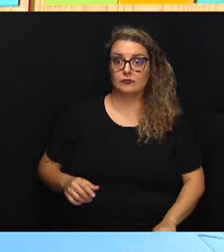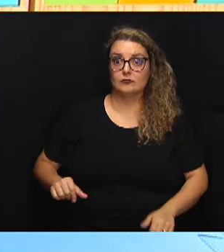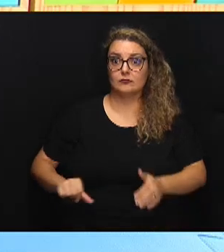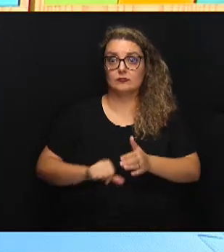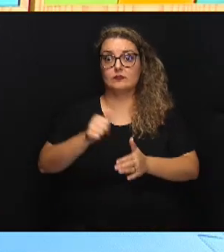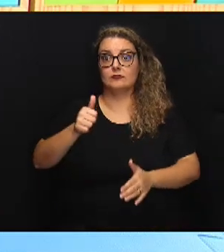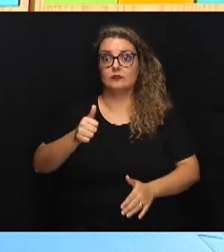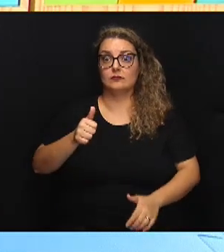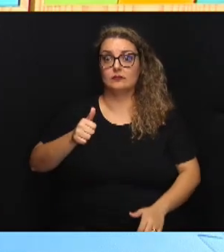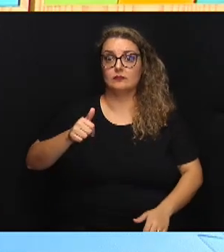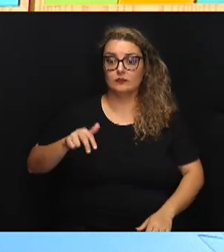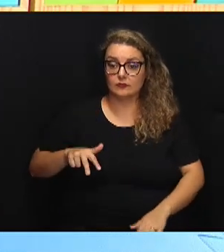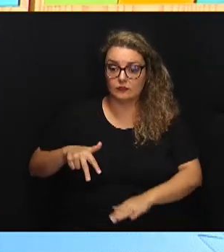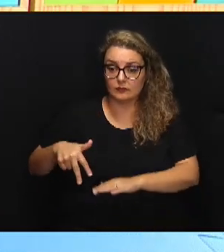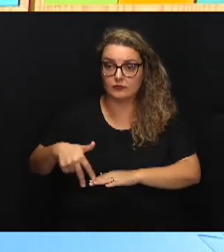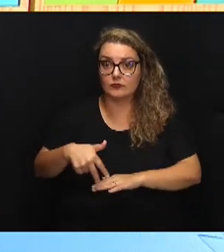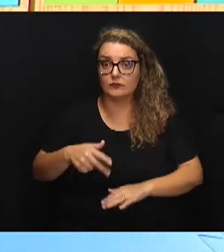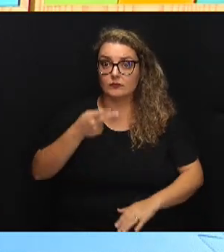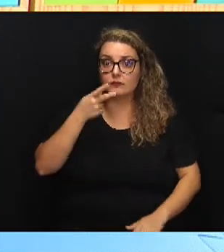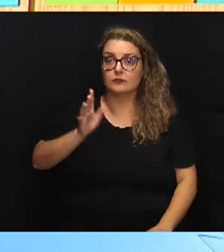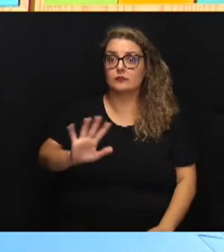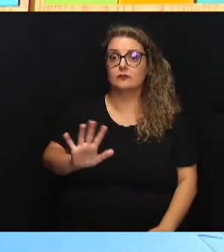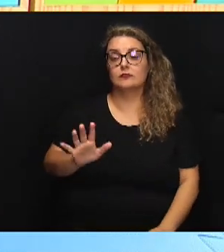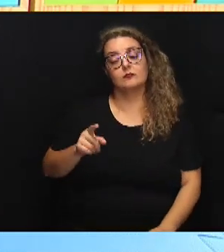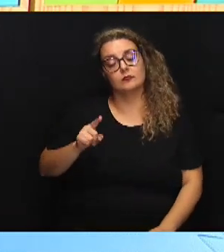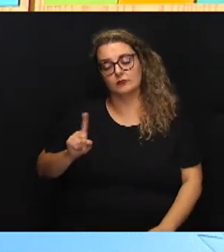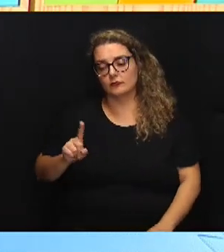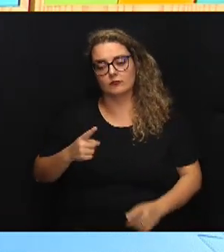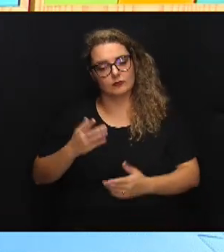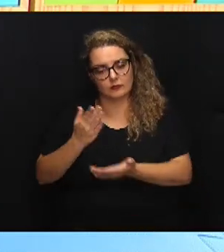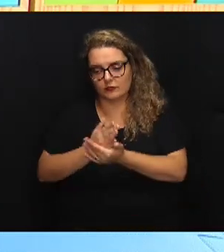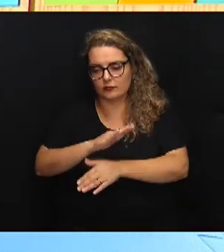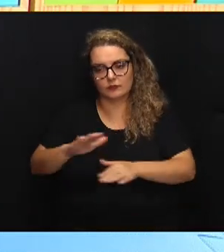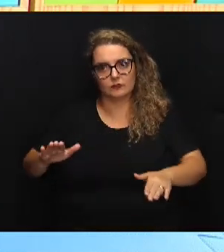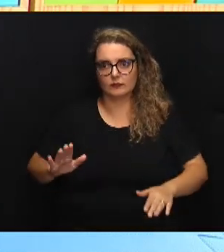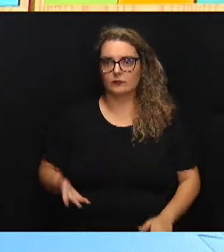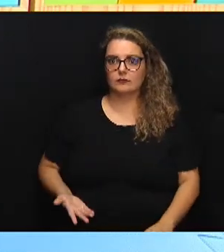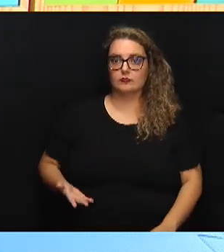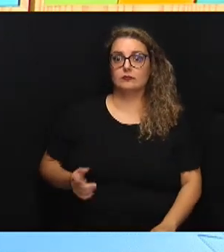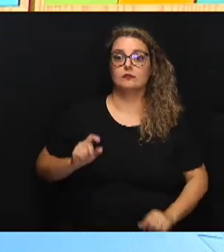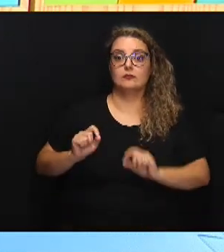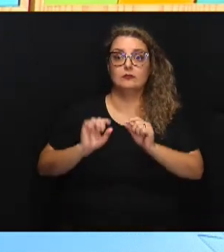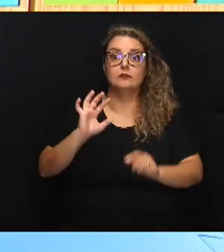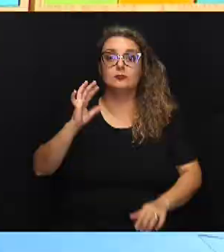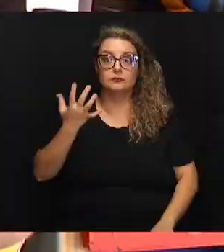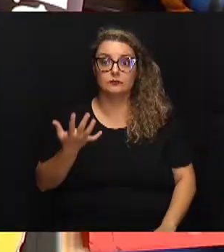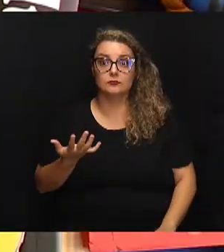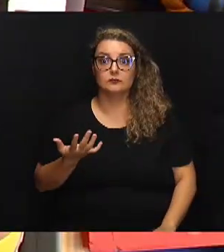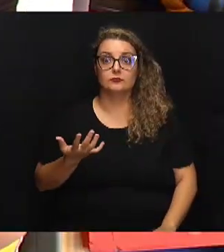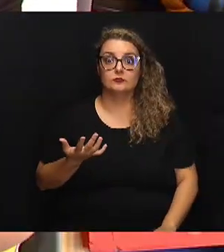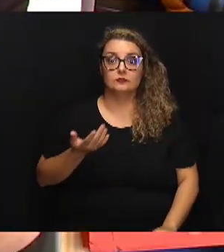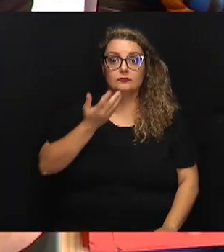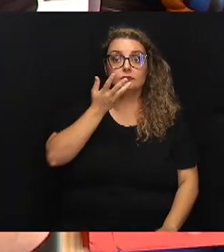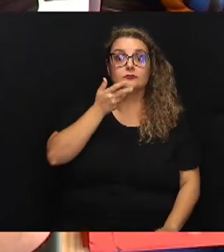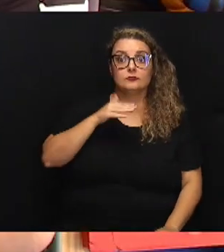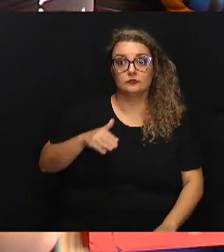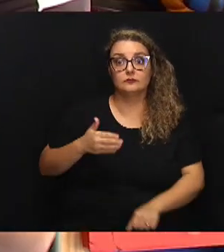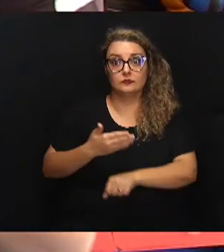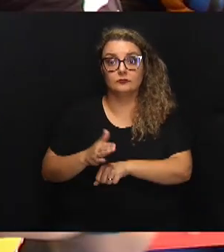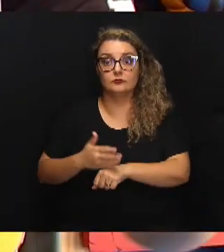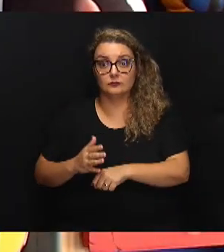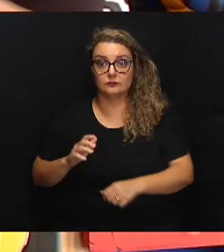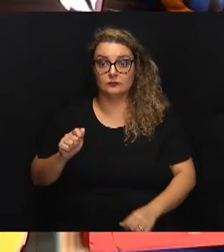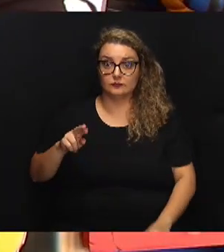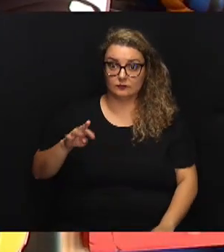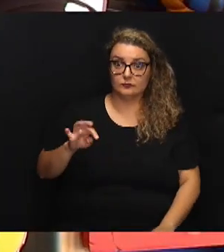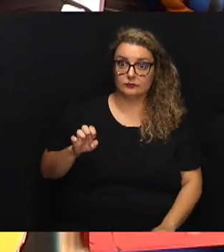os primeiros a se levantarem e falar, não, ó, não é legal fazer isso, tal. E o que acaba gerando é que, assim, as crianças que praticam arte marcial têm